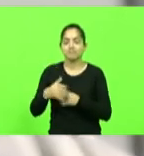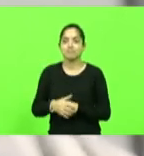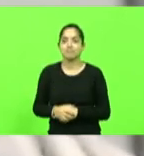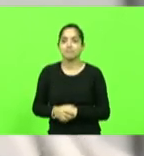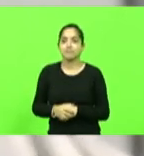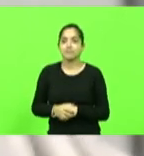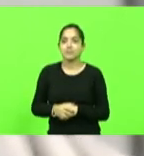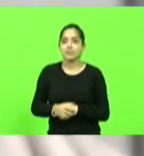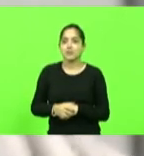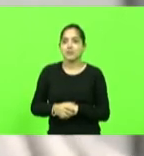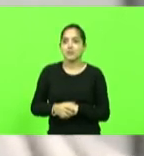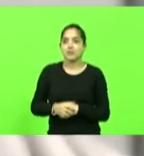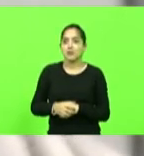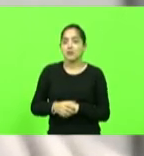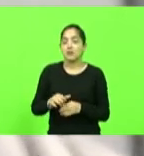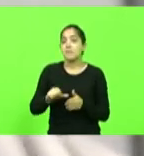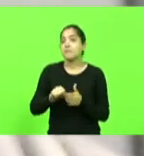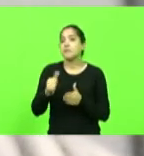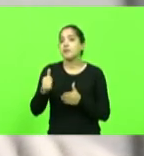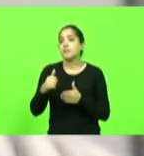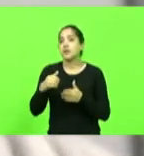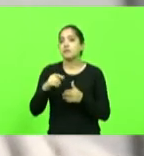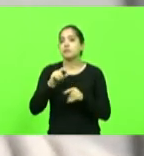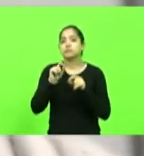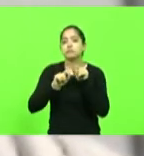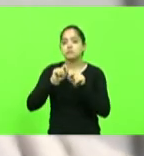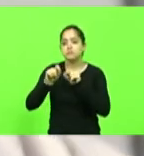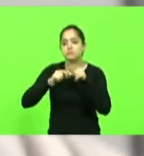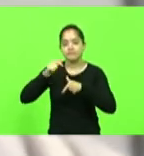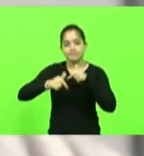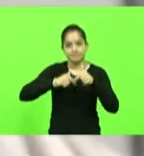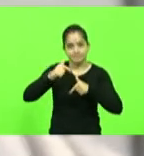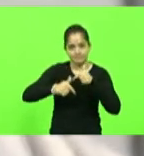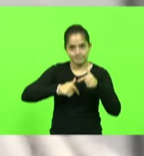Primeiro, um pouco, quem são os trabalhadores do SUAS, né?